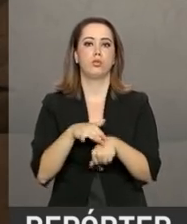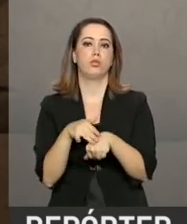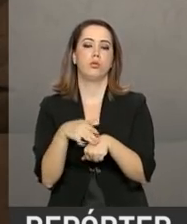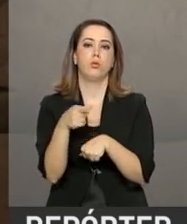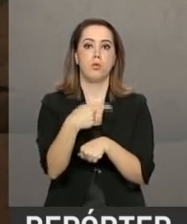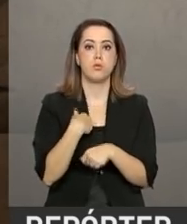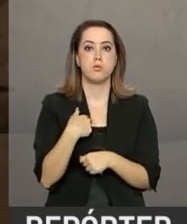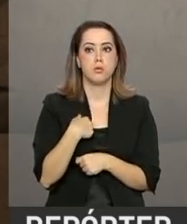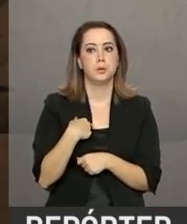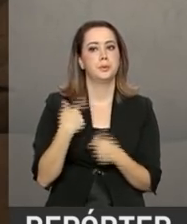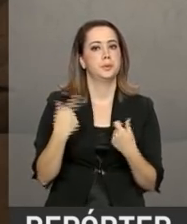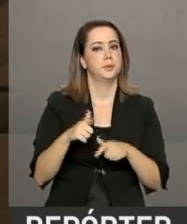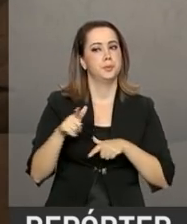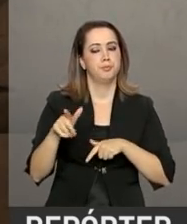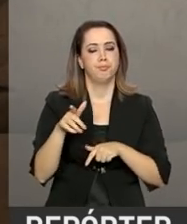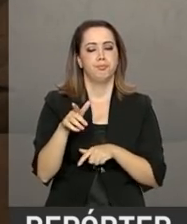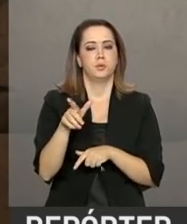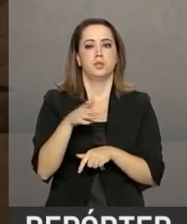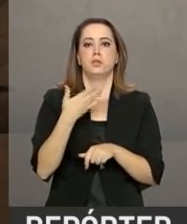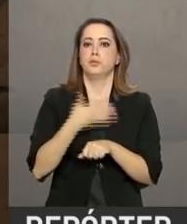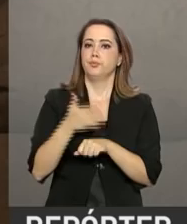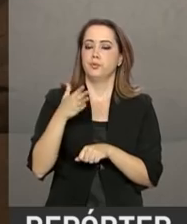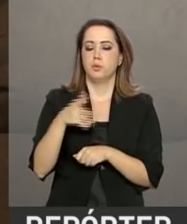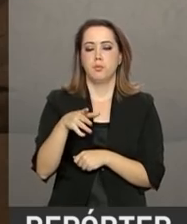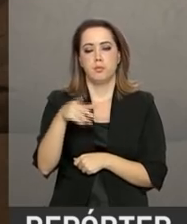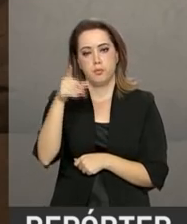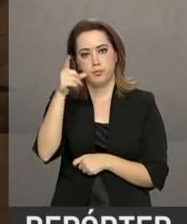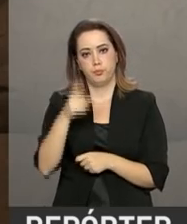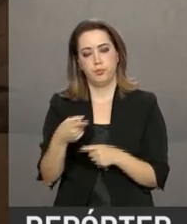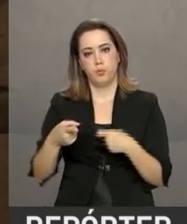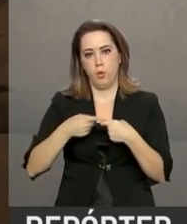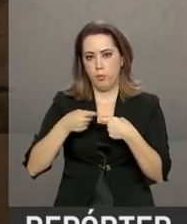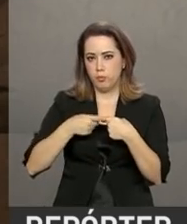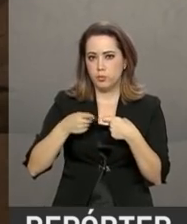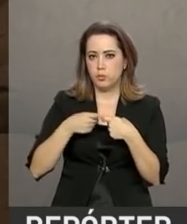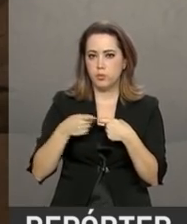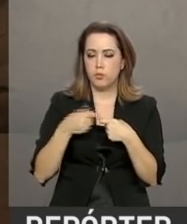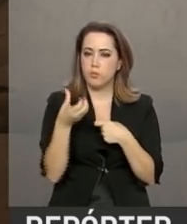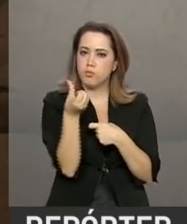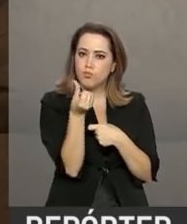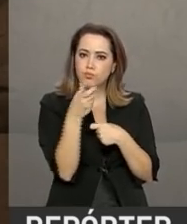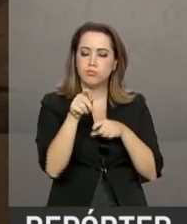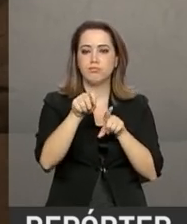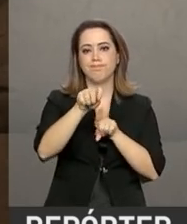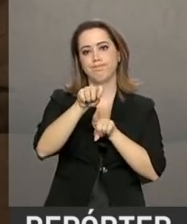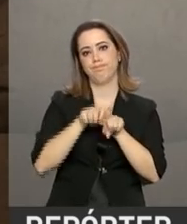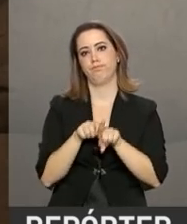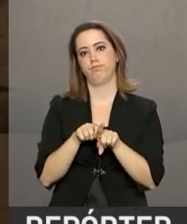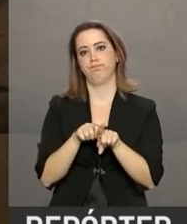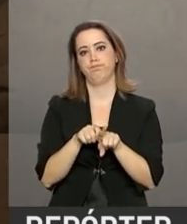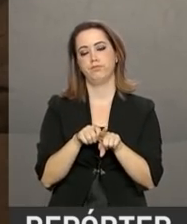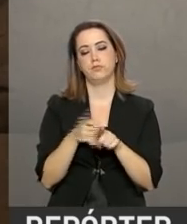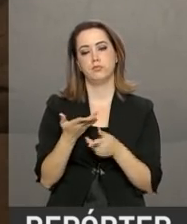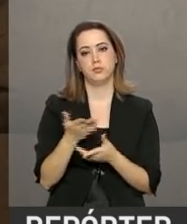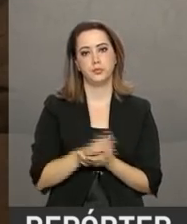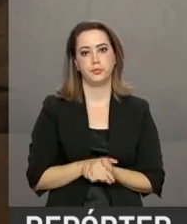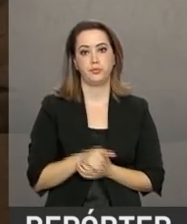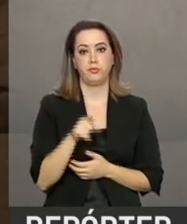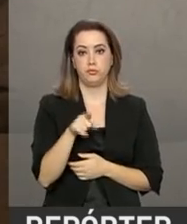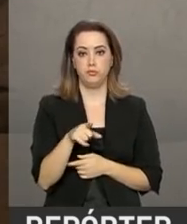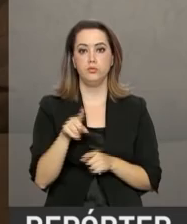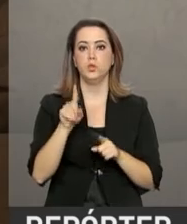se meses em tratamento recebi alta no final de setembro a começo de outubro e